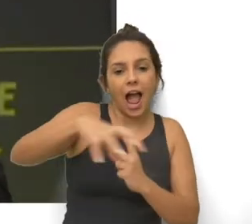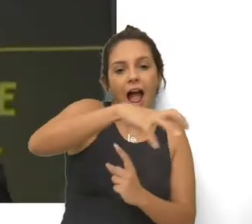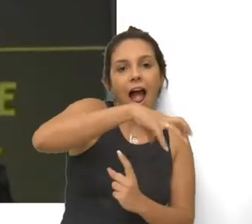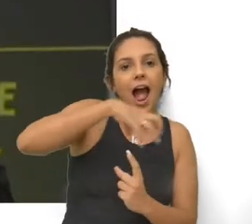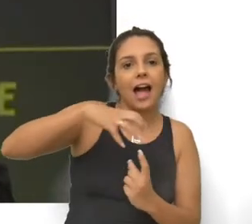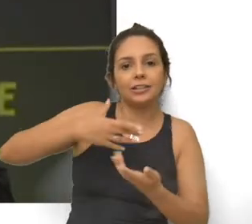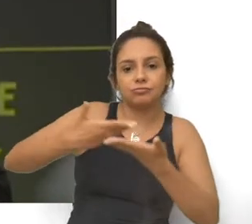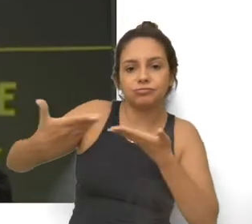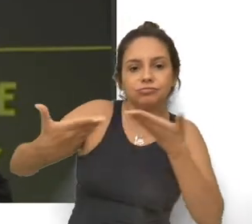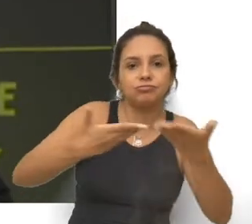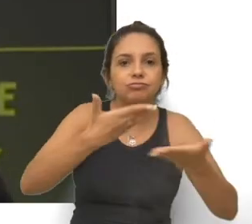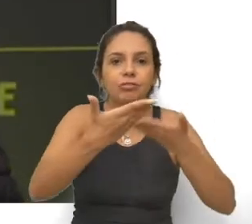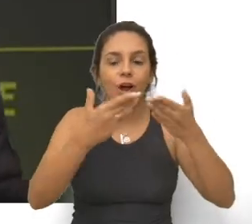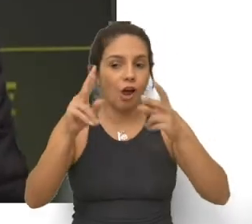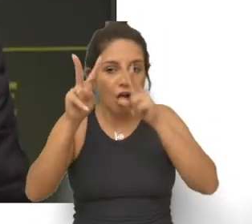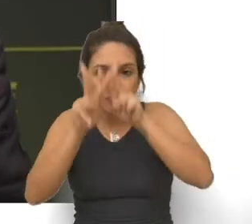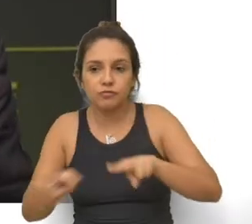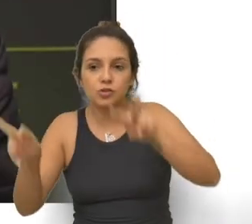áreas. Isso é muito raro.